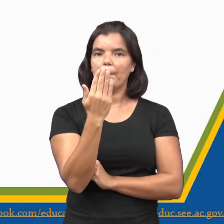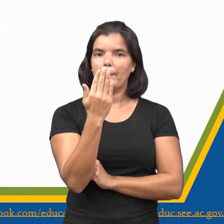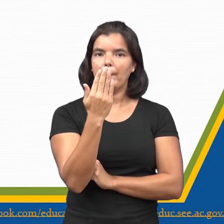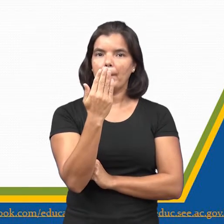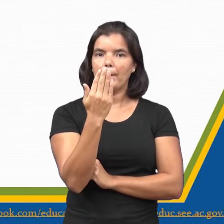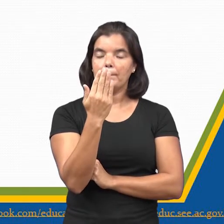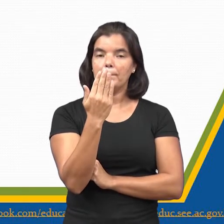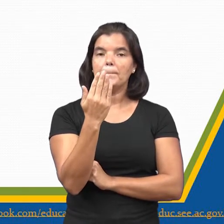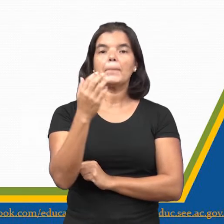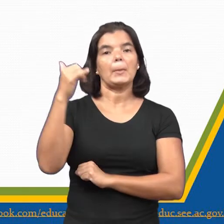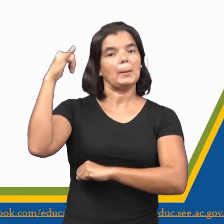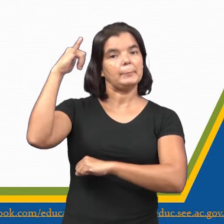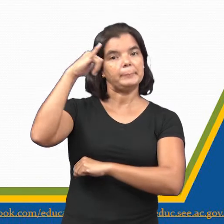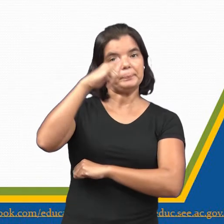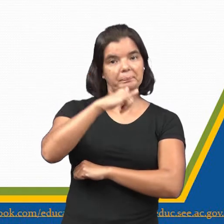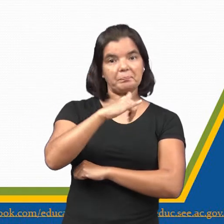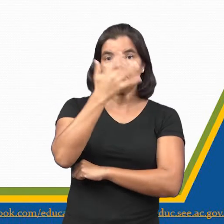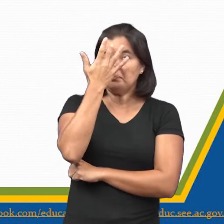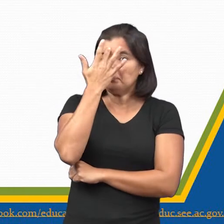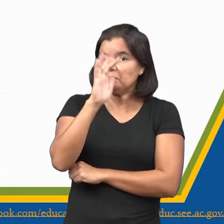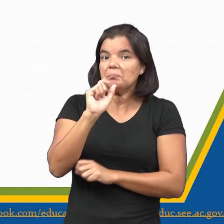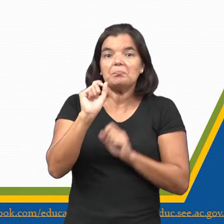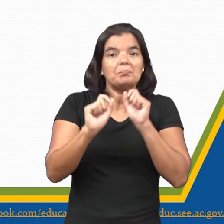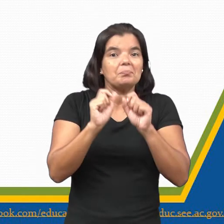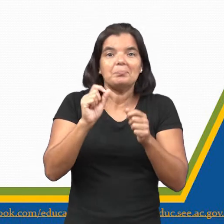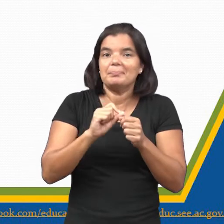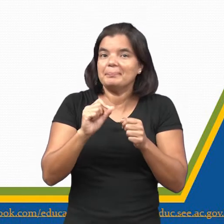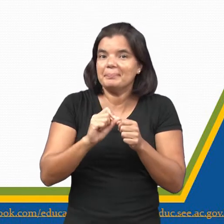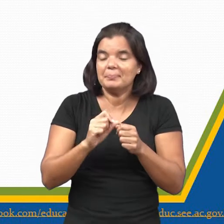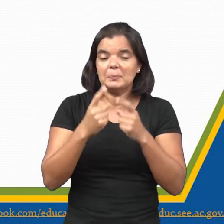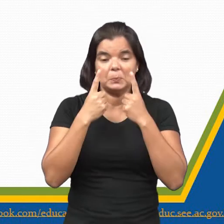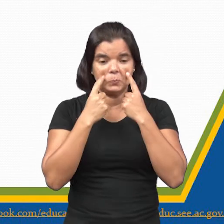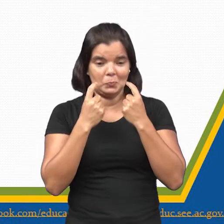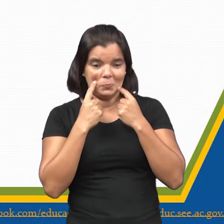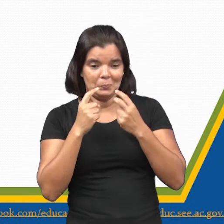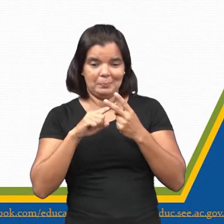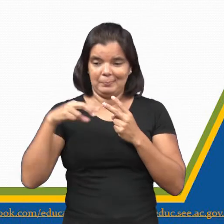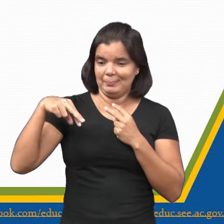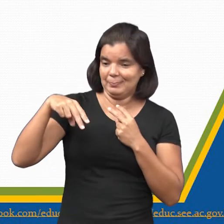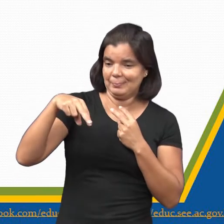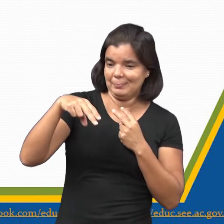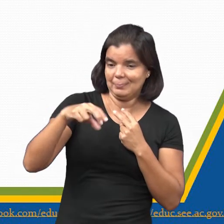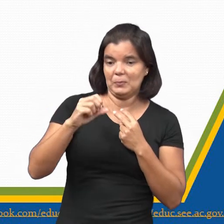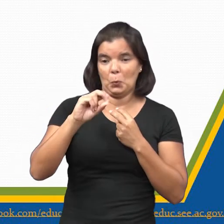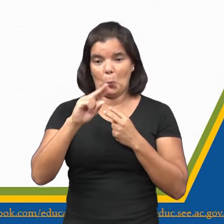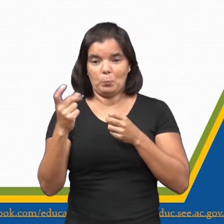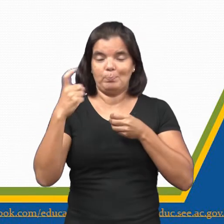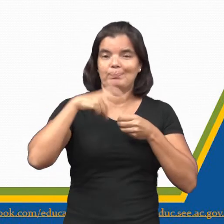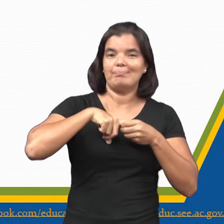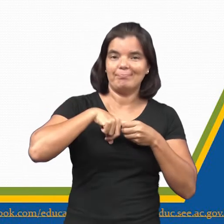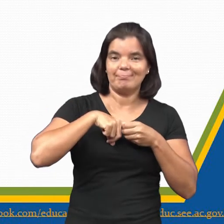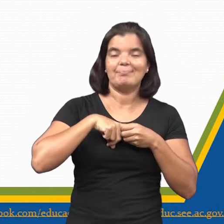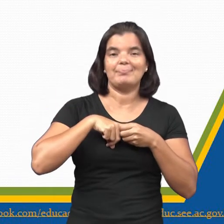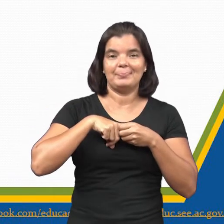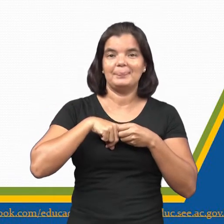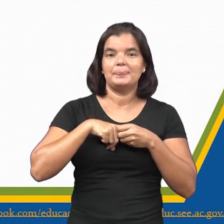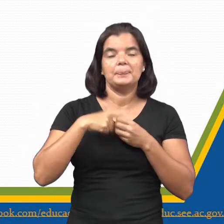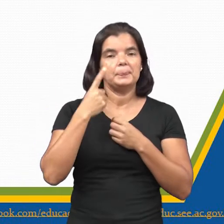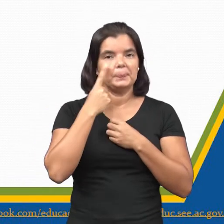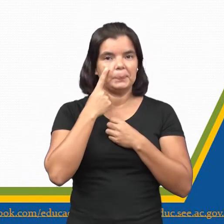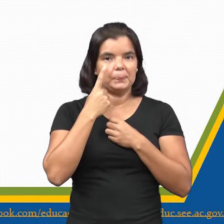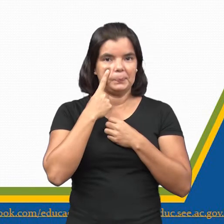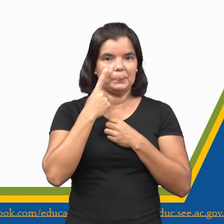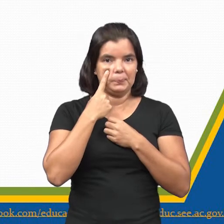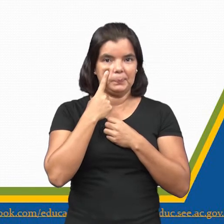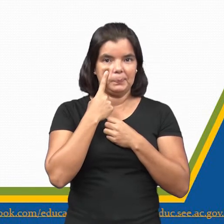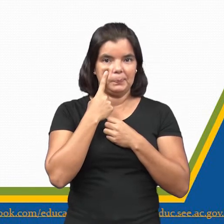na frente do avião, não sabia o que fazer, chorar, andar ou voltar. Observe que